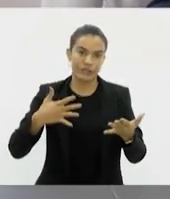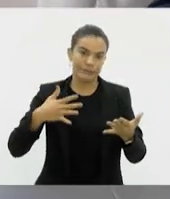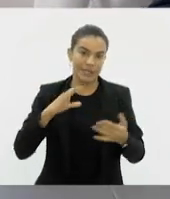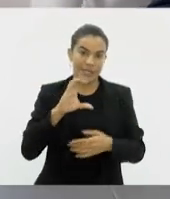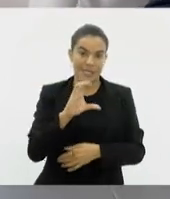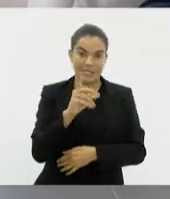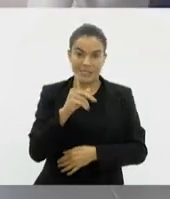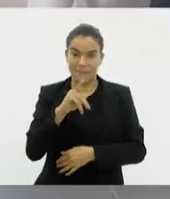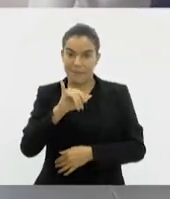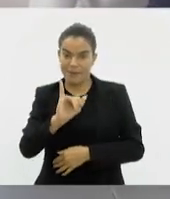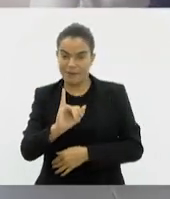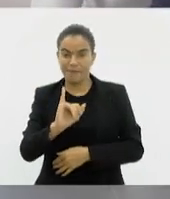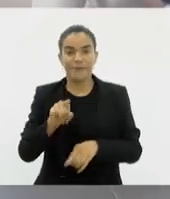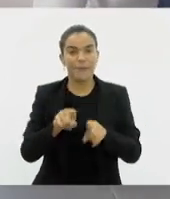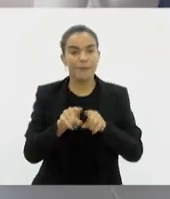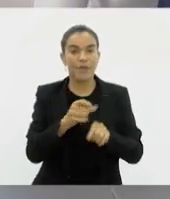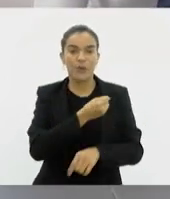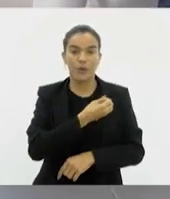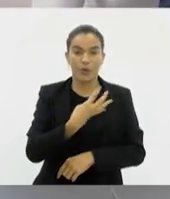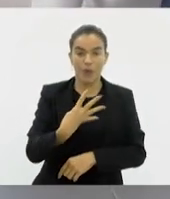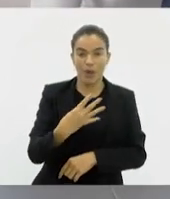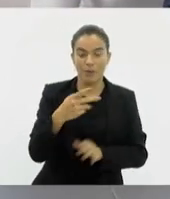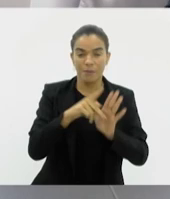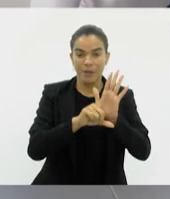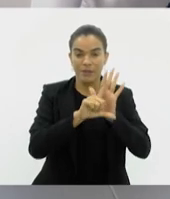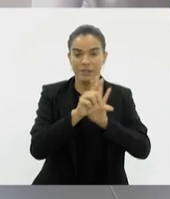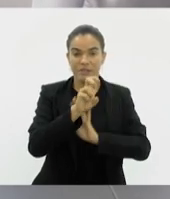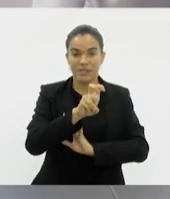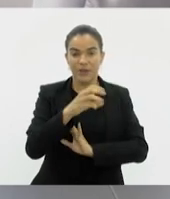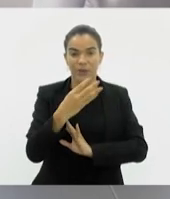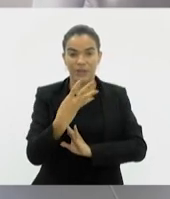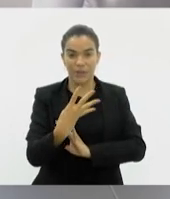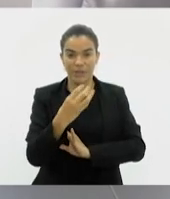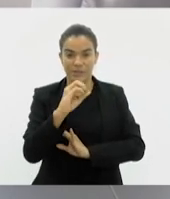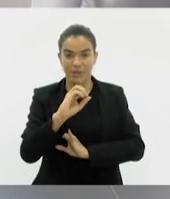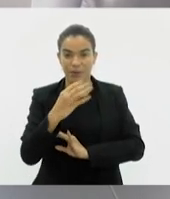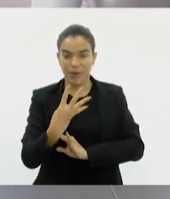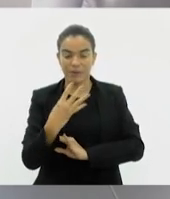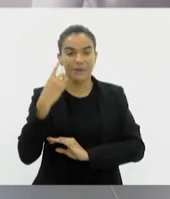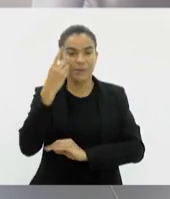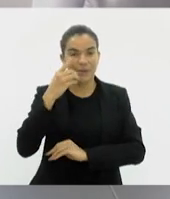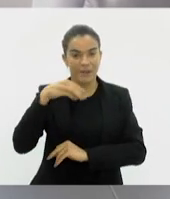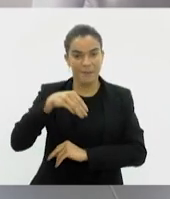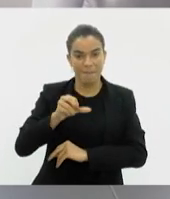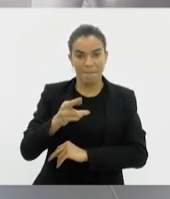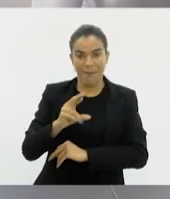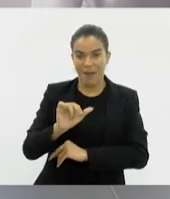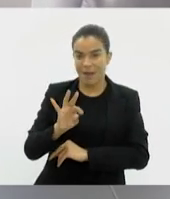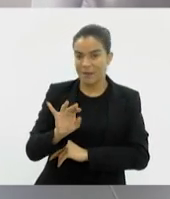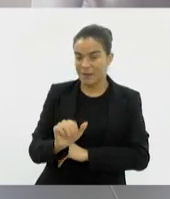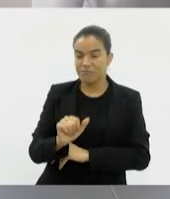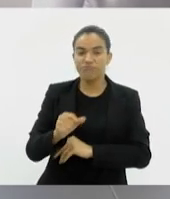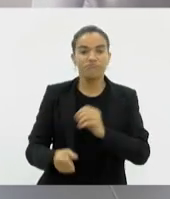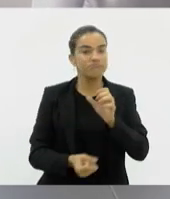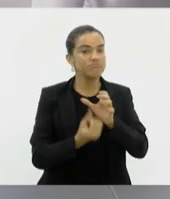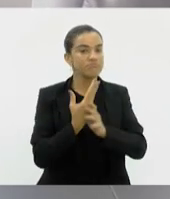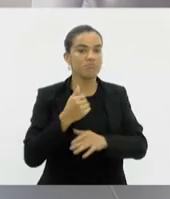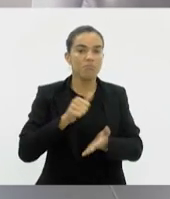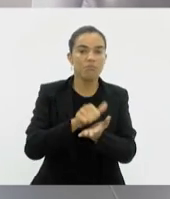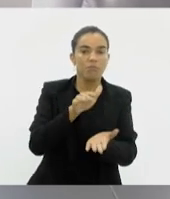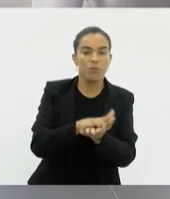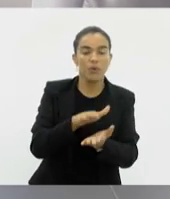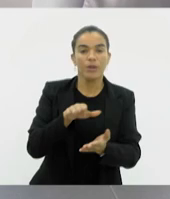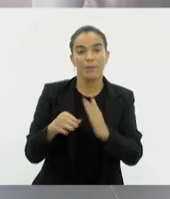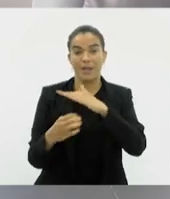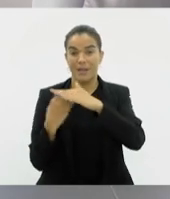CPI. Item 4 da pauta, PL 5404 de 22, de autoria da deputada Marta Rocha, que estabelece multa a ser paga